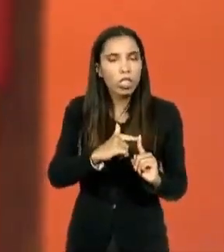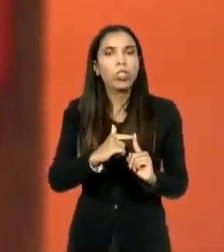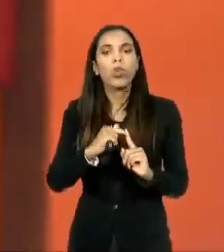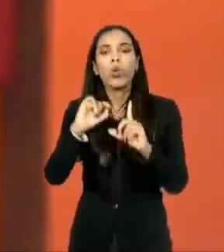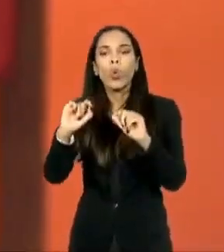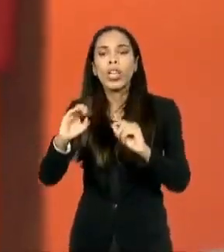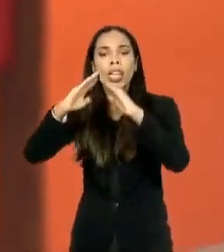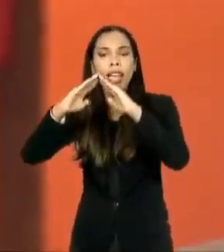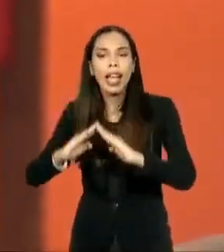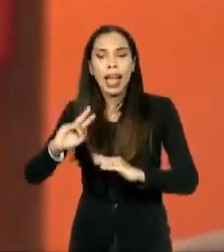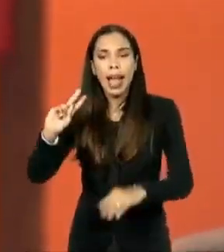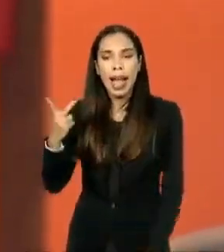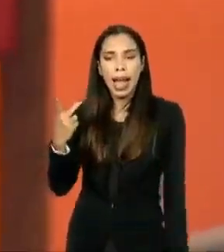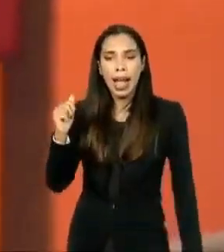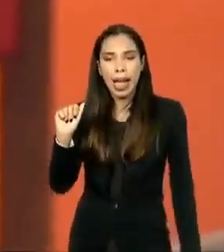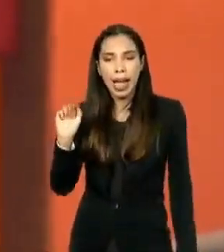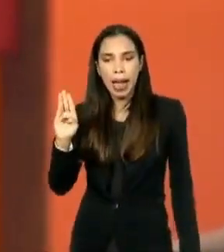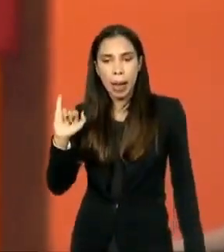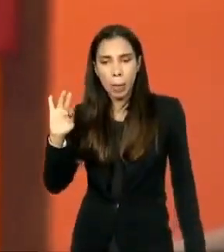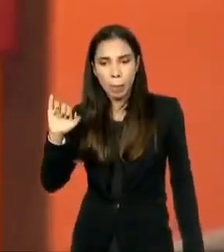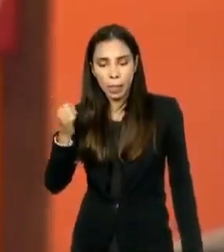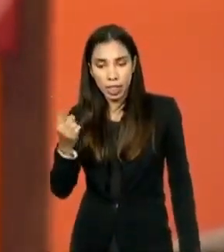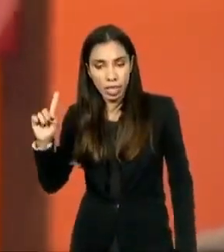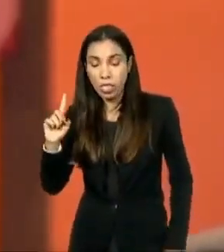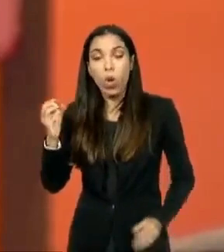habitação. O filme surgiu...